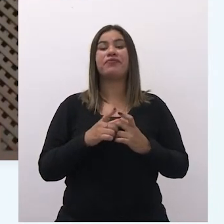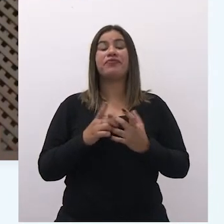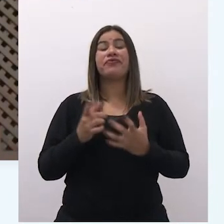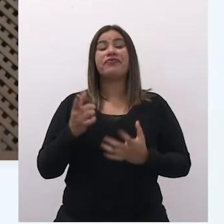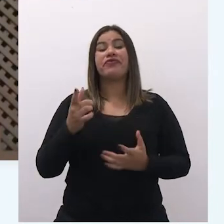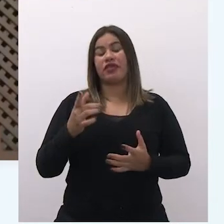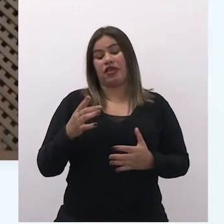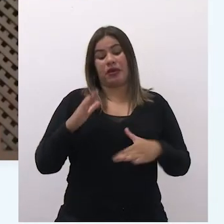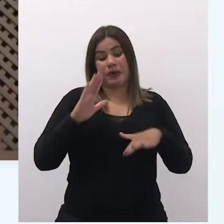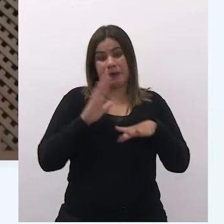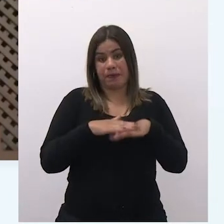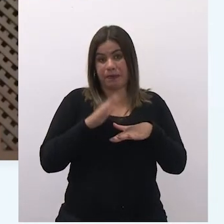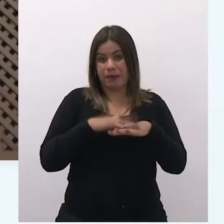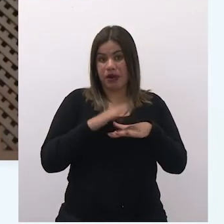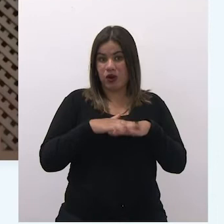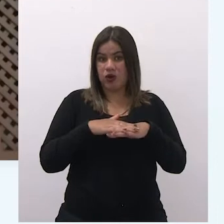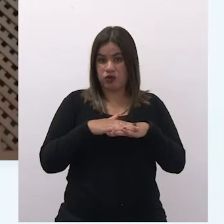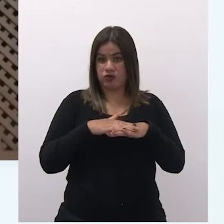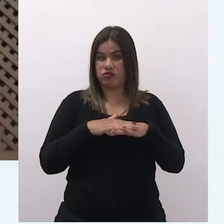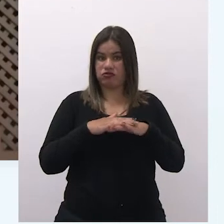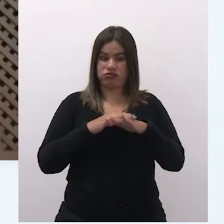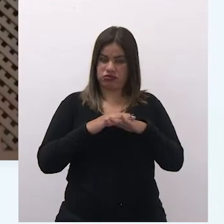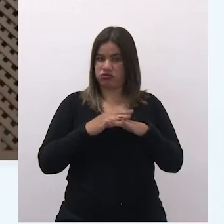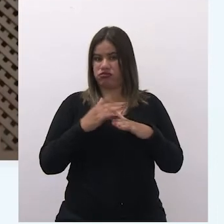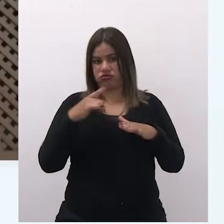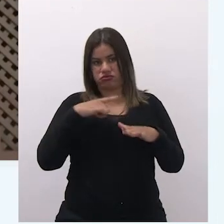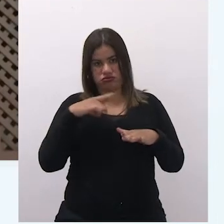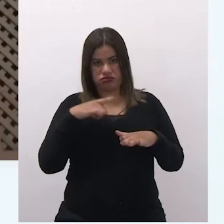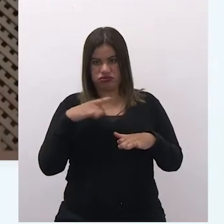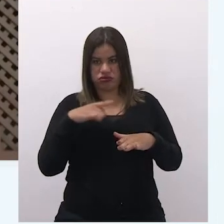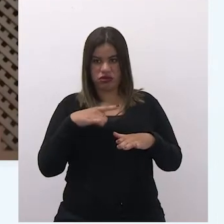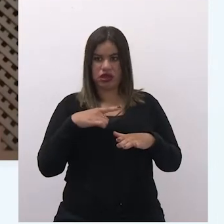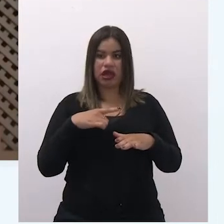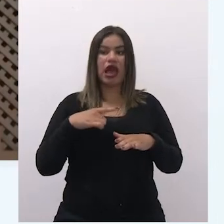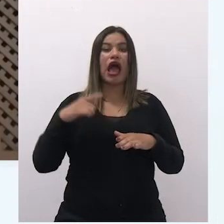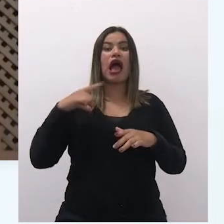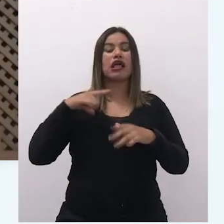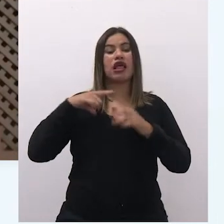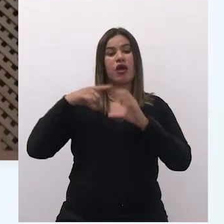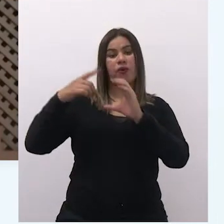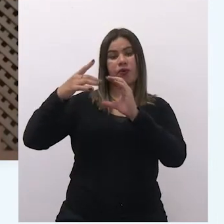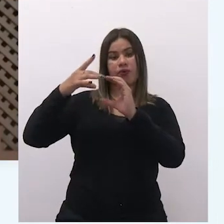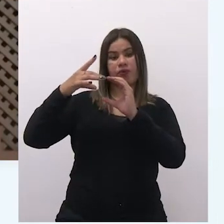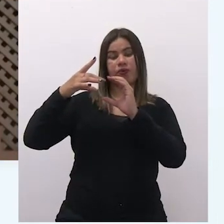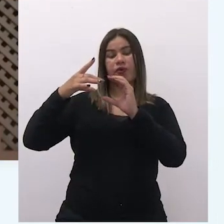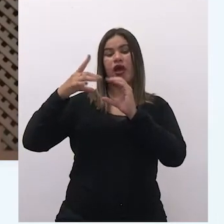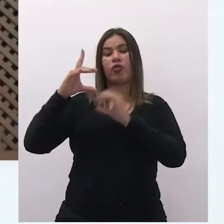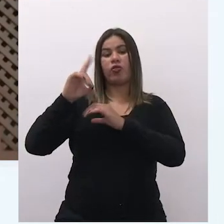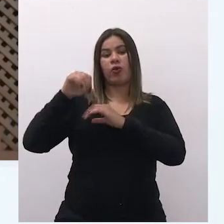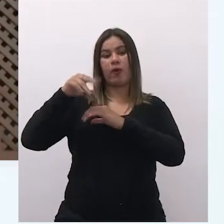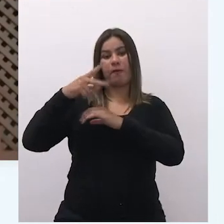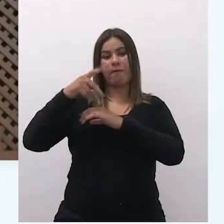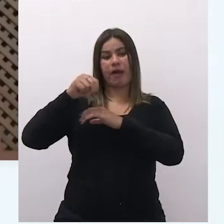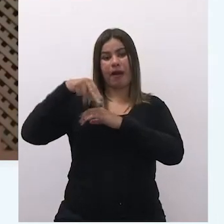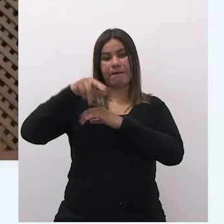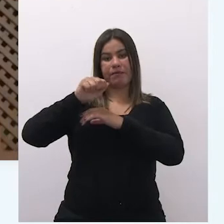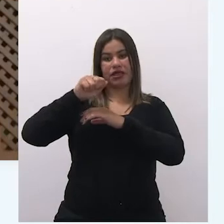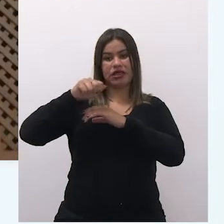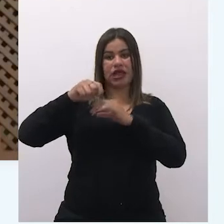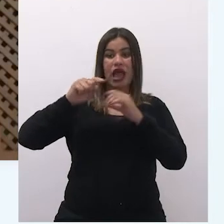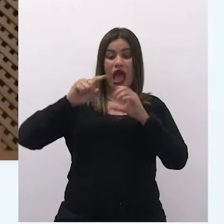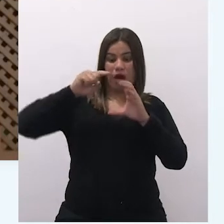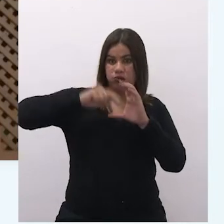fez determinada coisa, né? Tem um neurotransmissor que é a dopamina, né? A dopamina